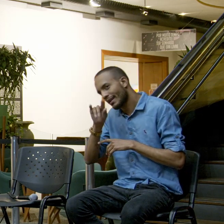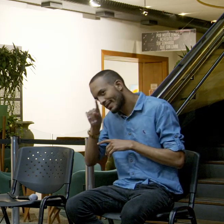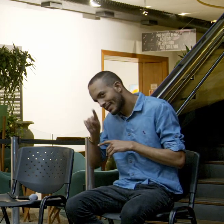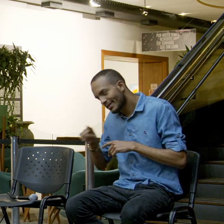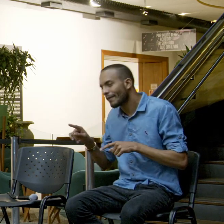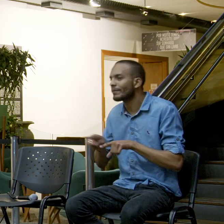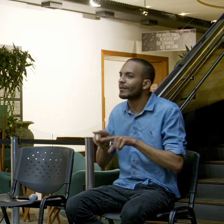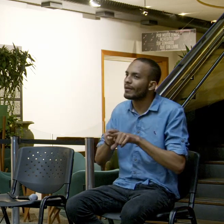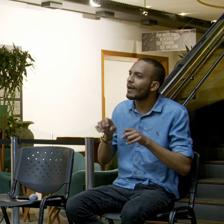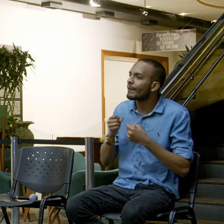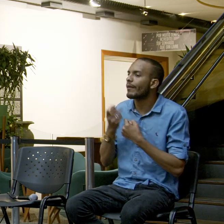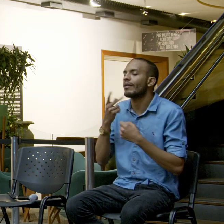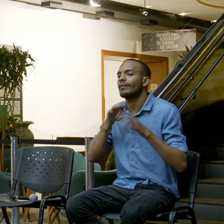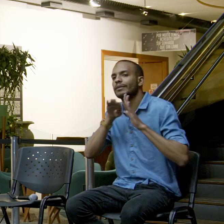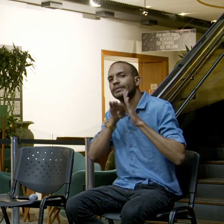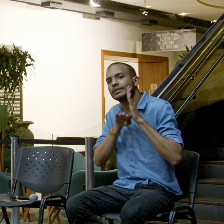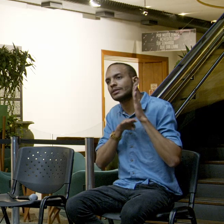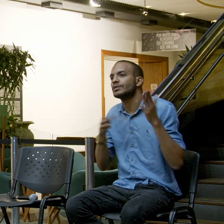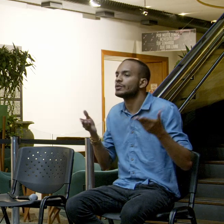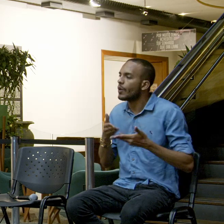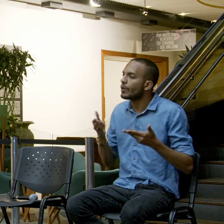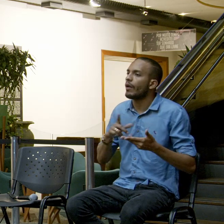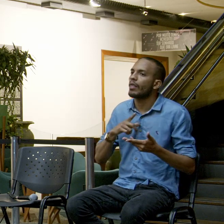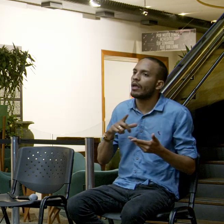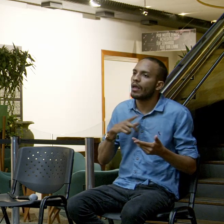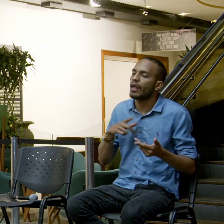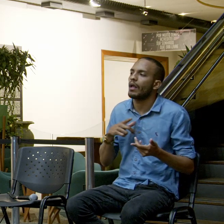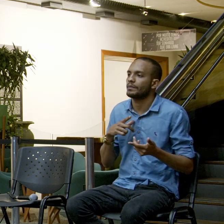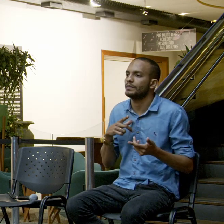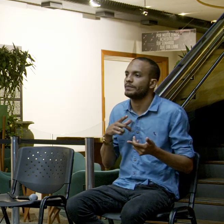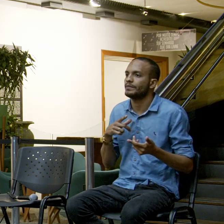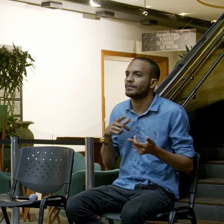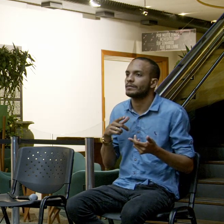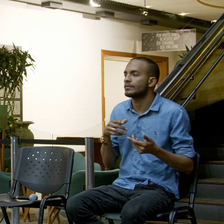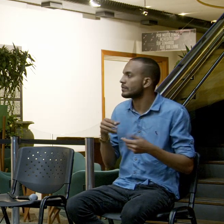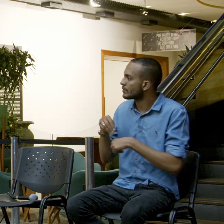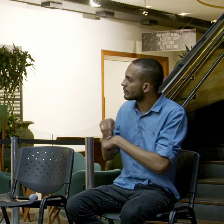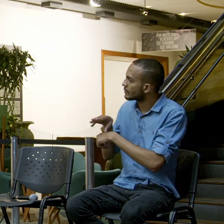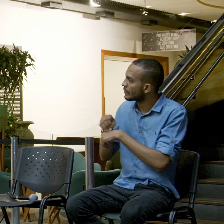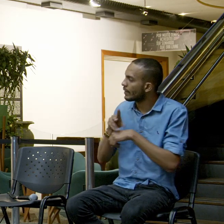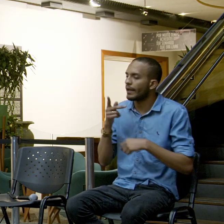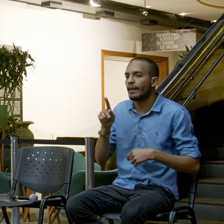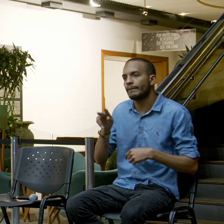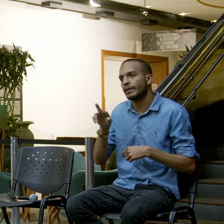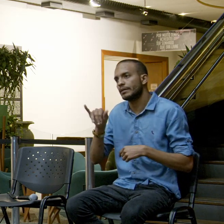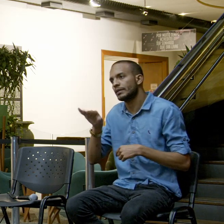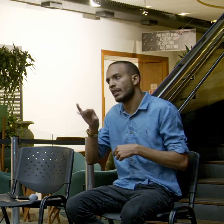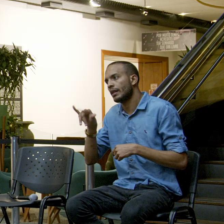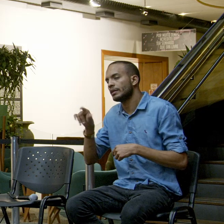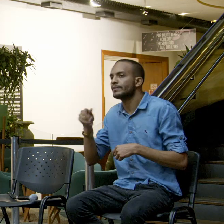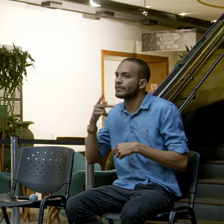incentivaram esta programação, que hoje terá a mediação da Priscila Gomes, curadora sênior